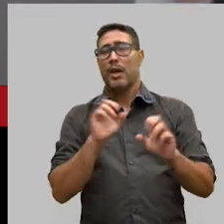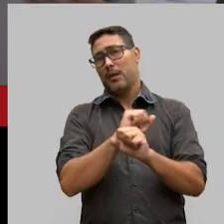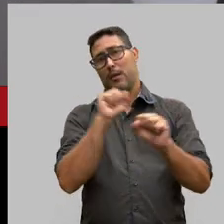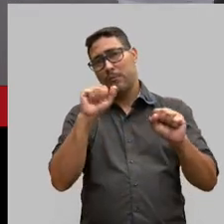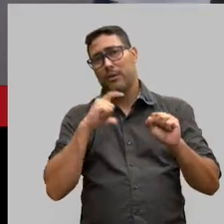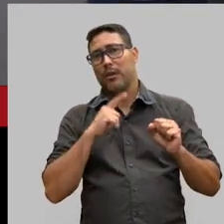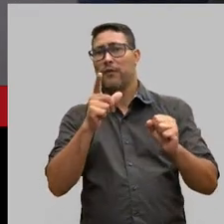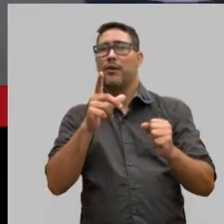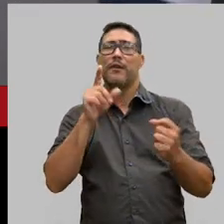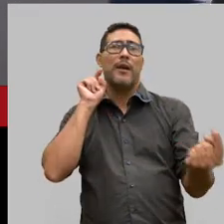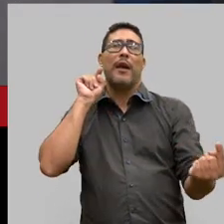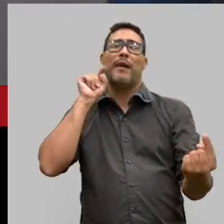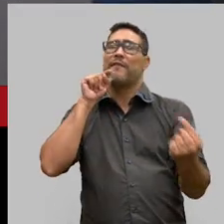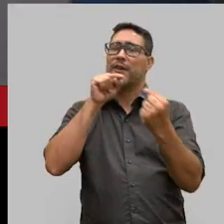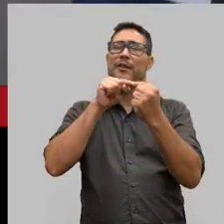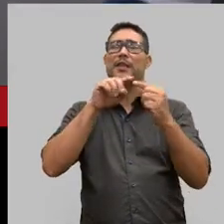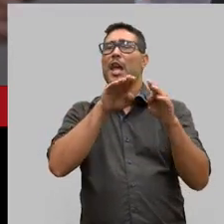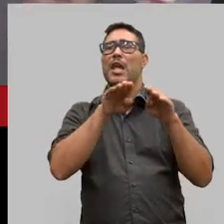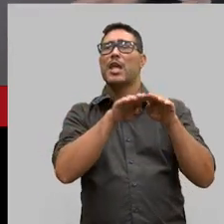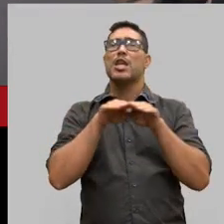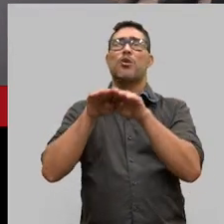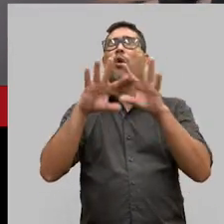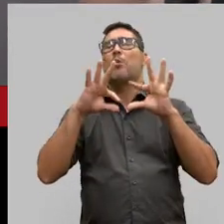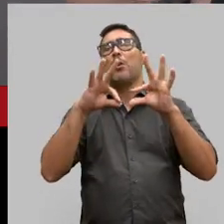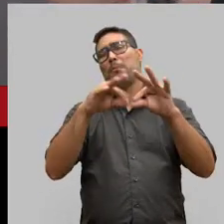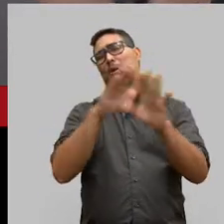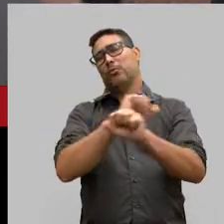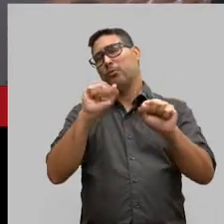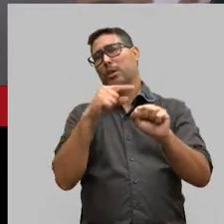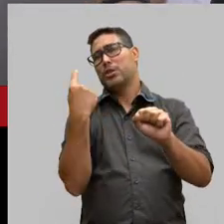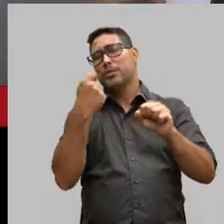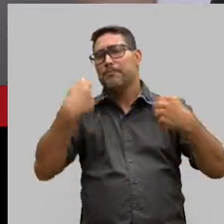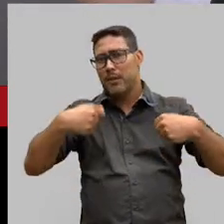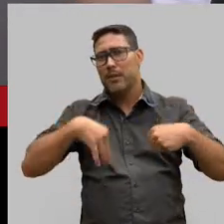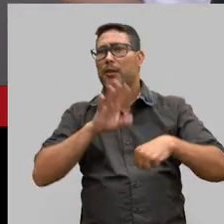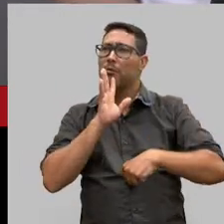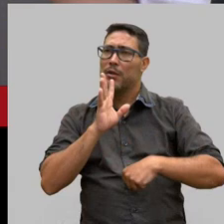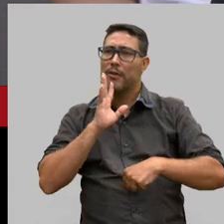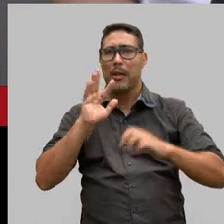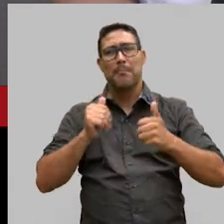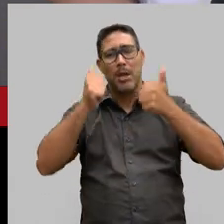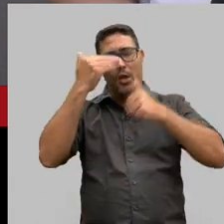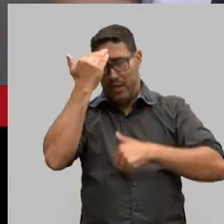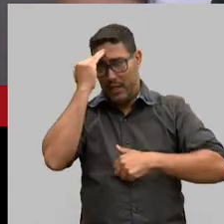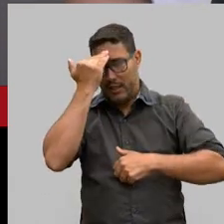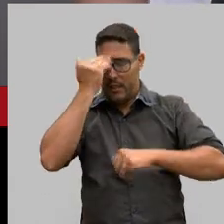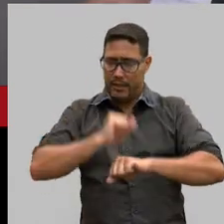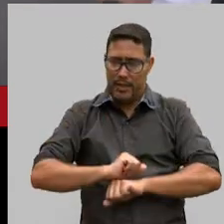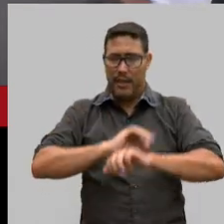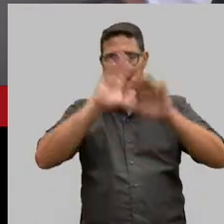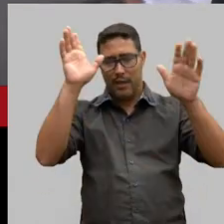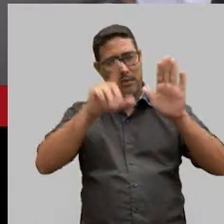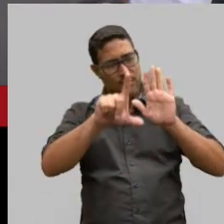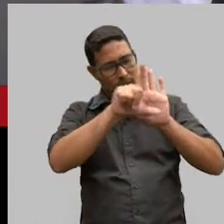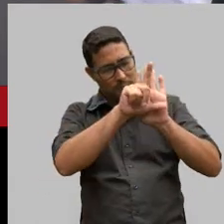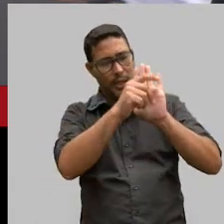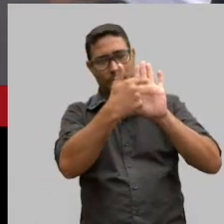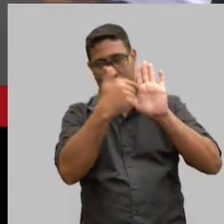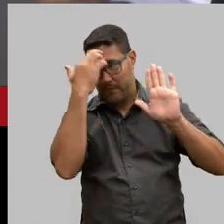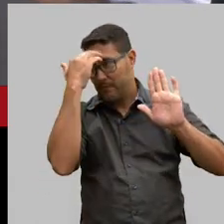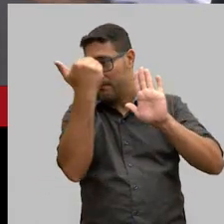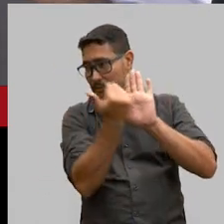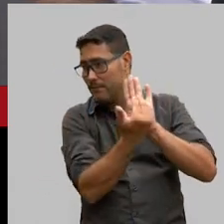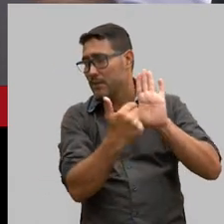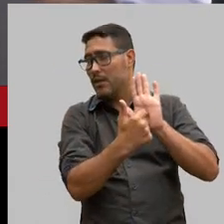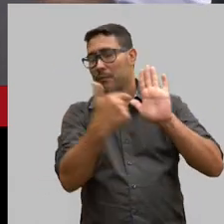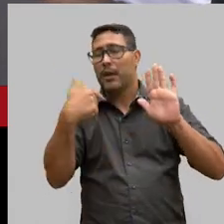todos eu acho que a gente tem que conhecer e entender e poder ir além do que apenas tá na lei Mas tratar de seres